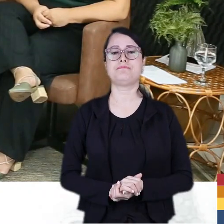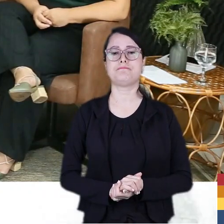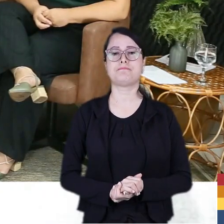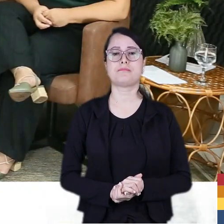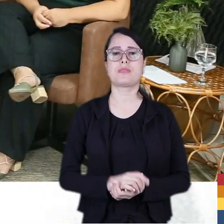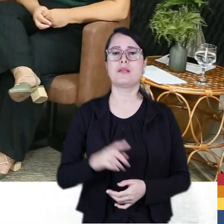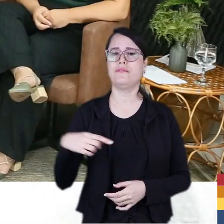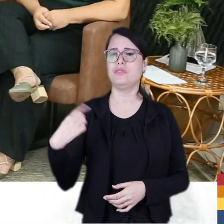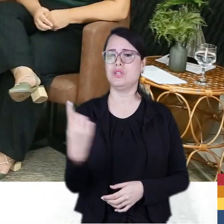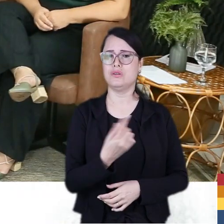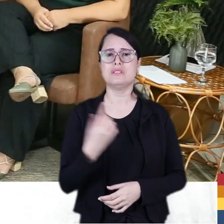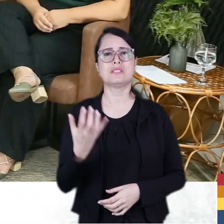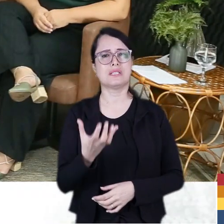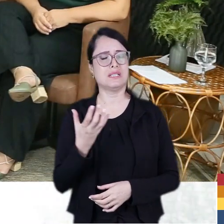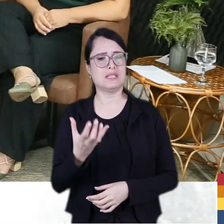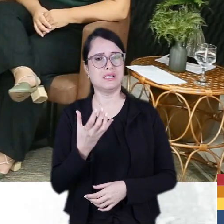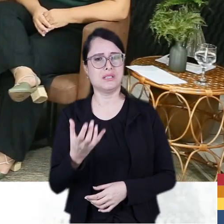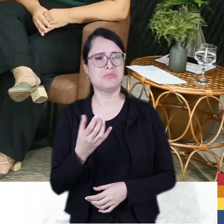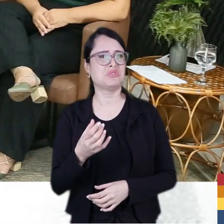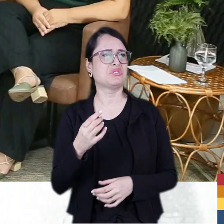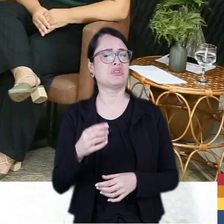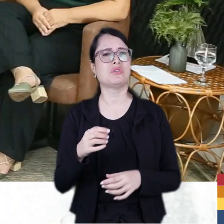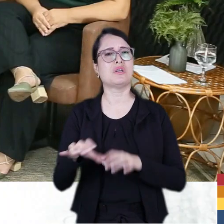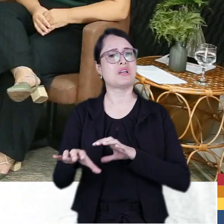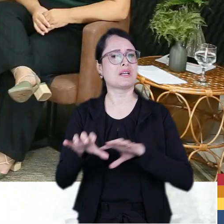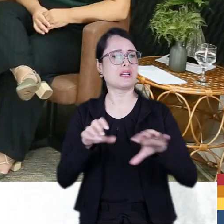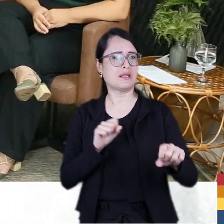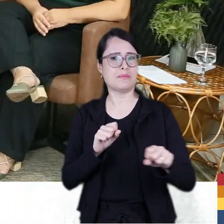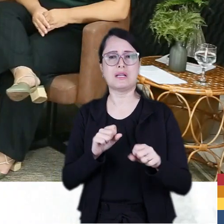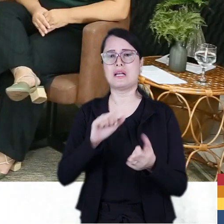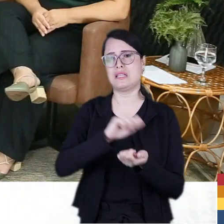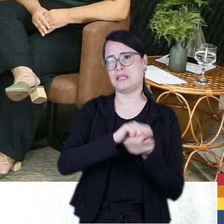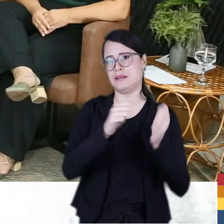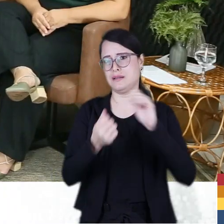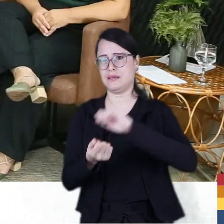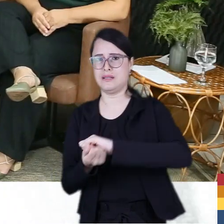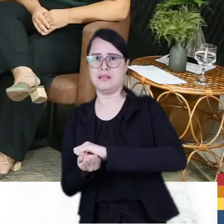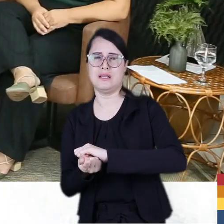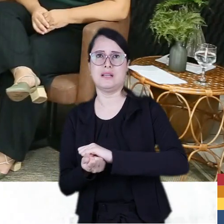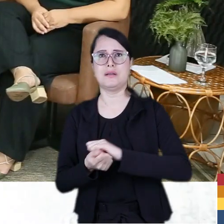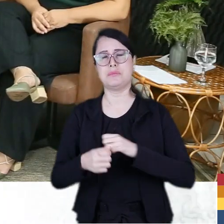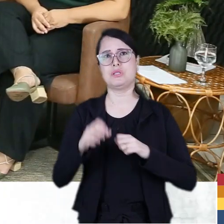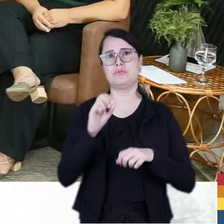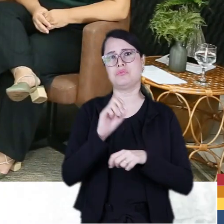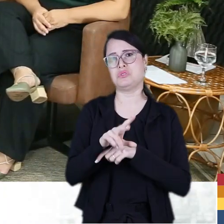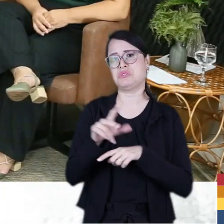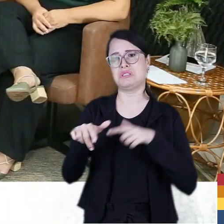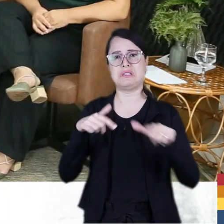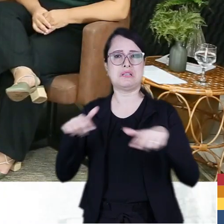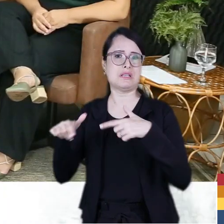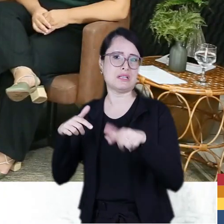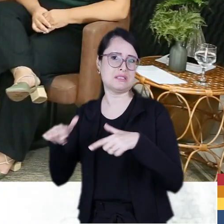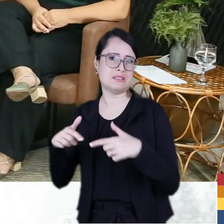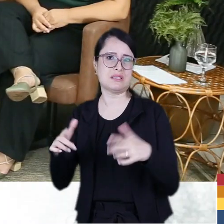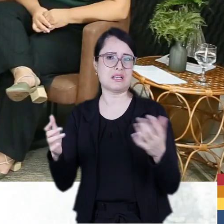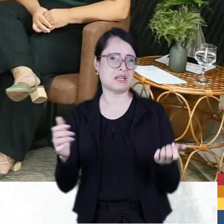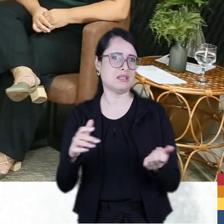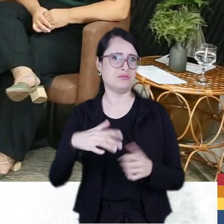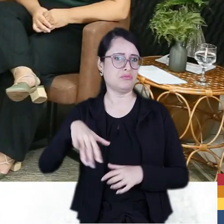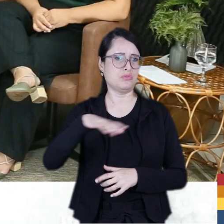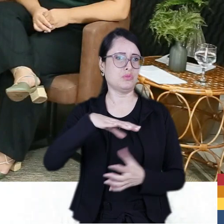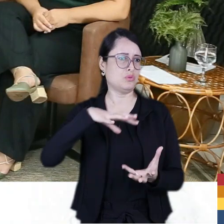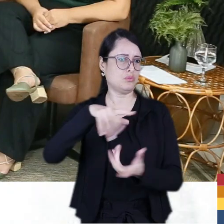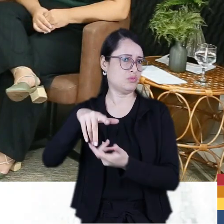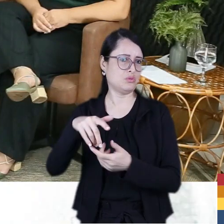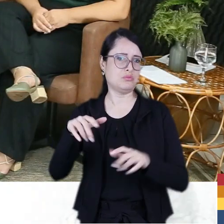ele não somente se adapta ao meio mas ele também pode atuar na transformação desse meio então nós não queremos